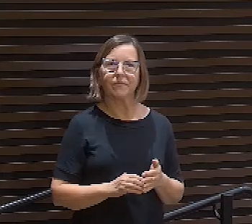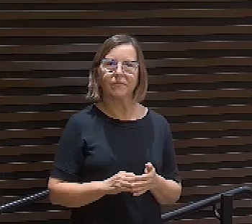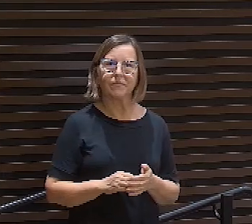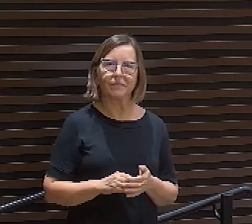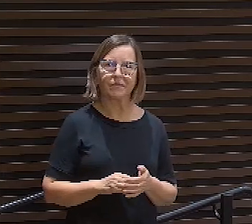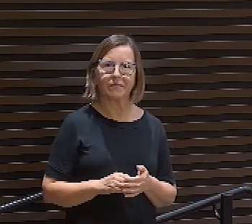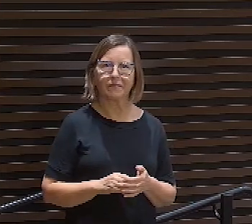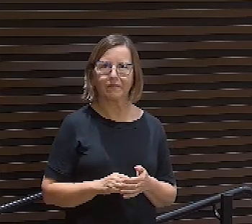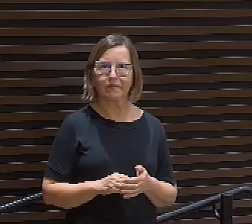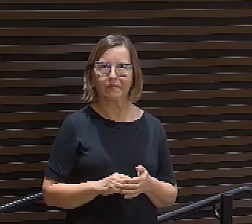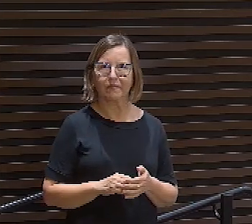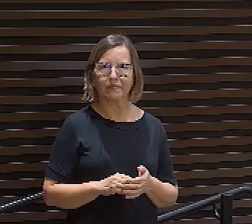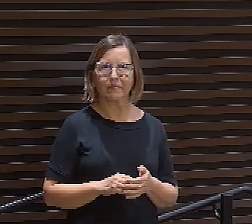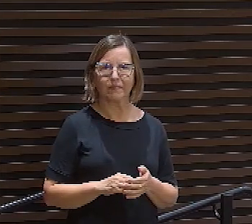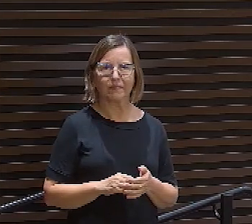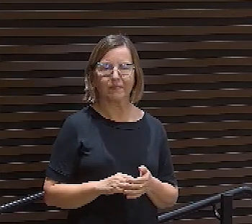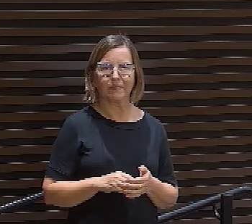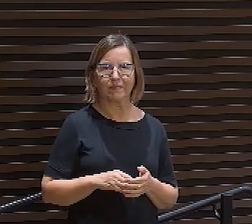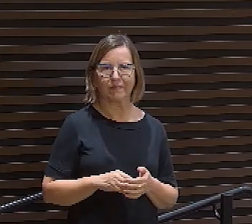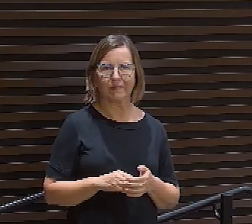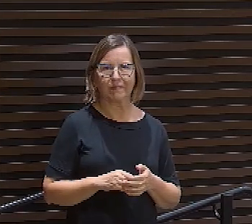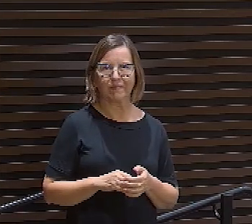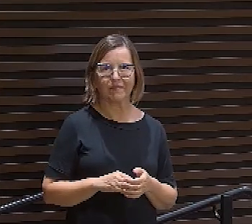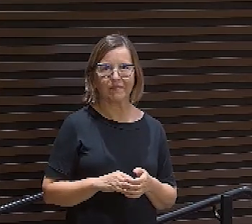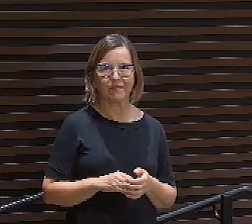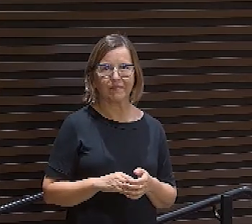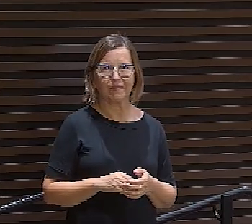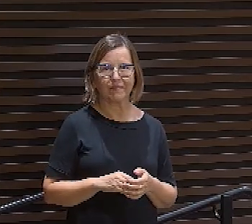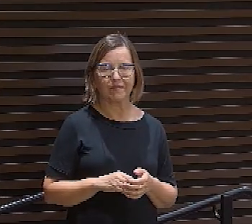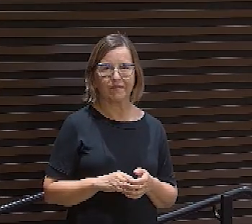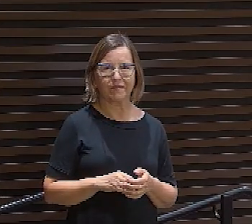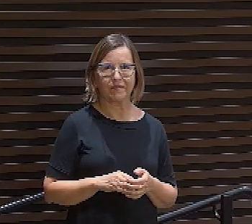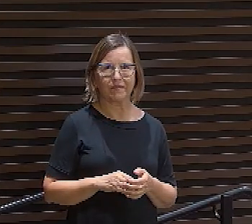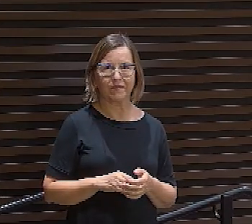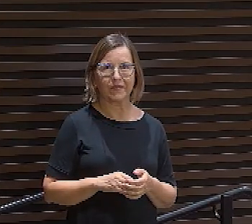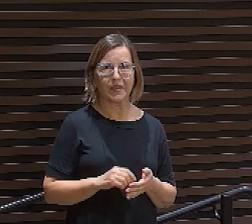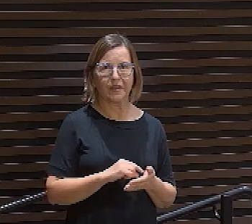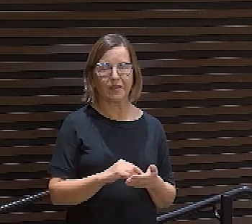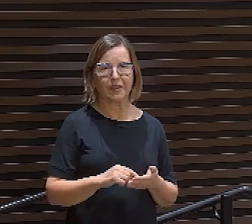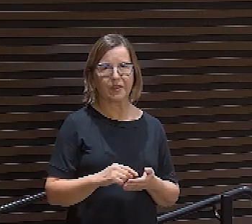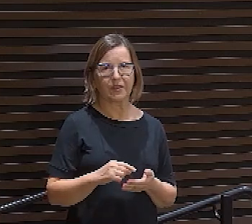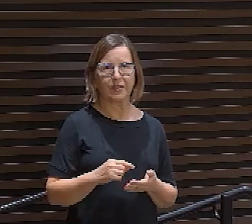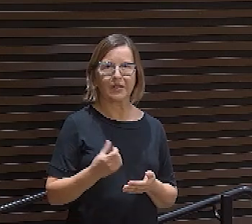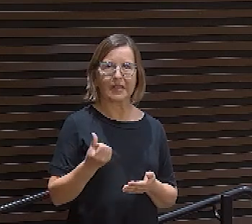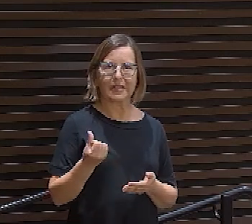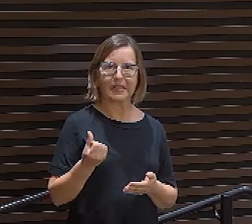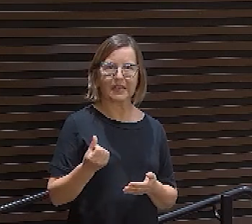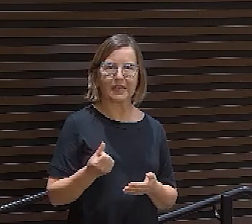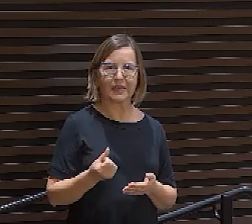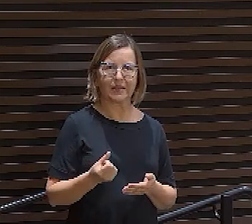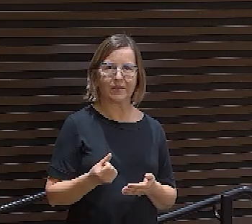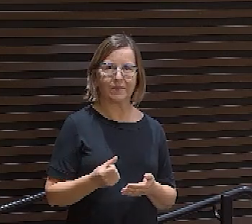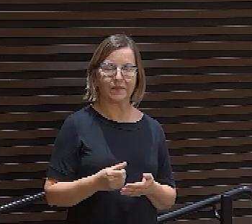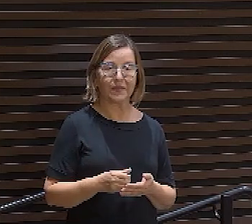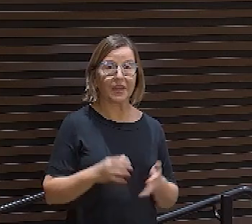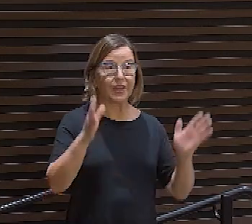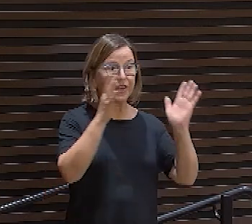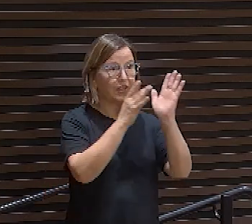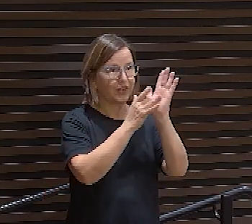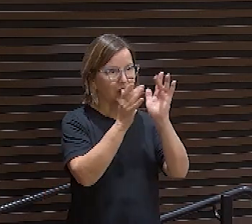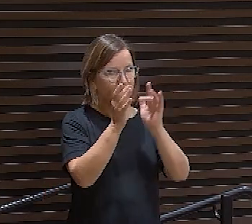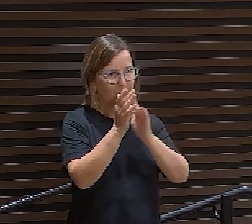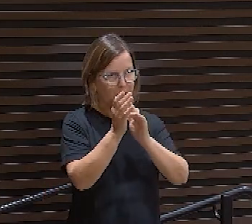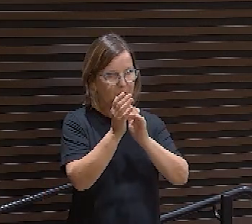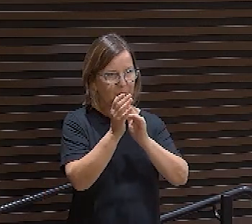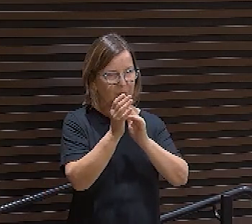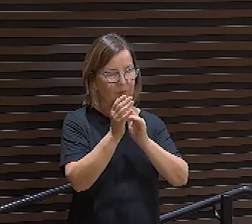Ainda que ele seja Deus, veja o que diz o versículo 6, que ele, subsistindo em forma de Deus,